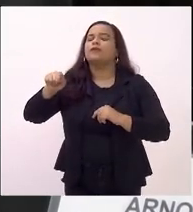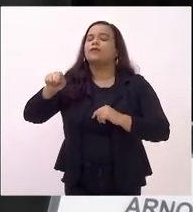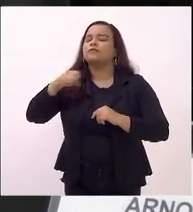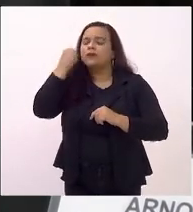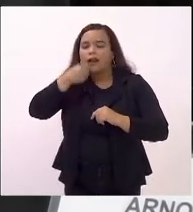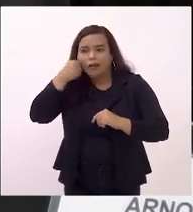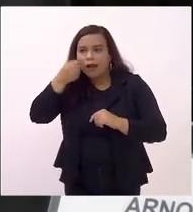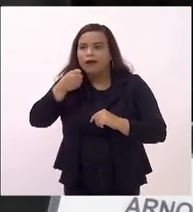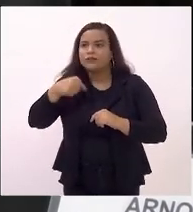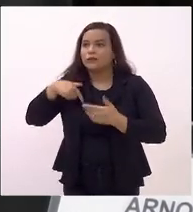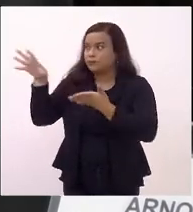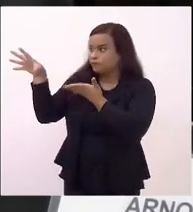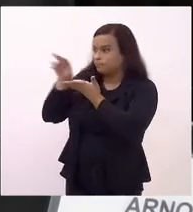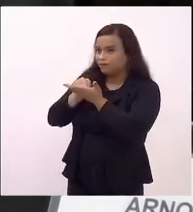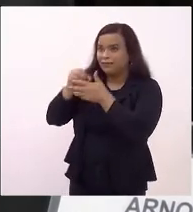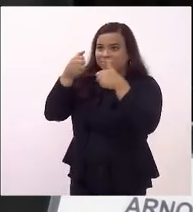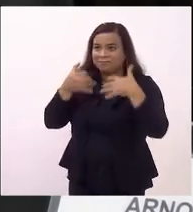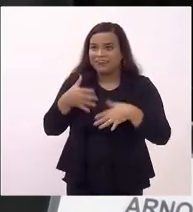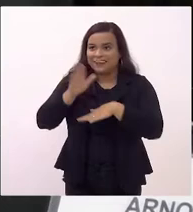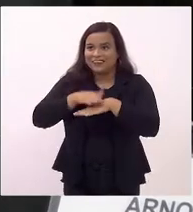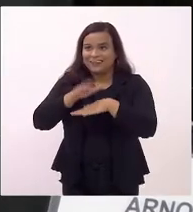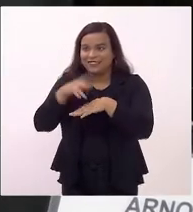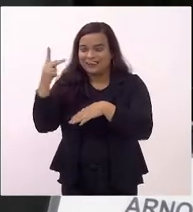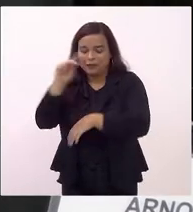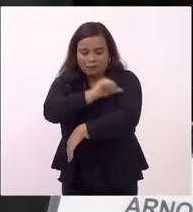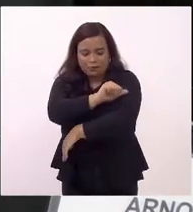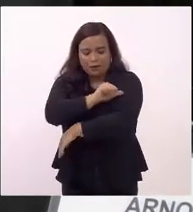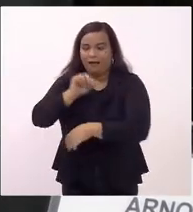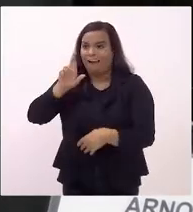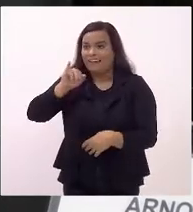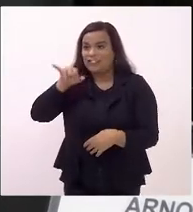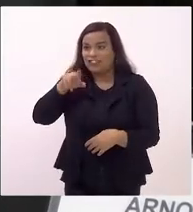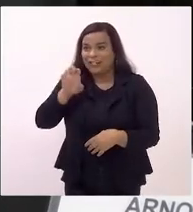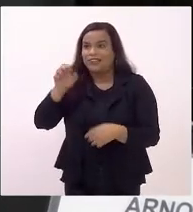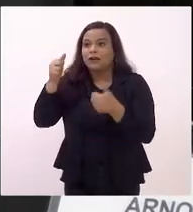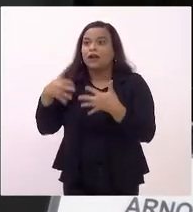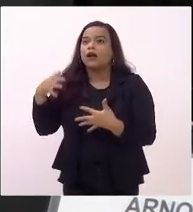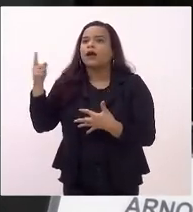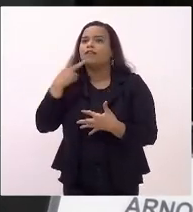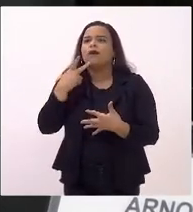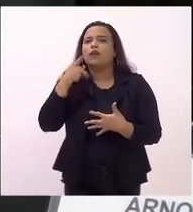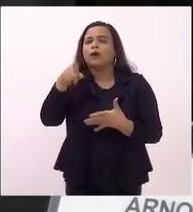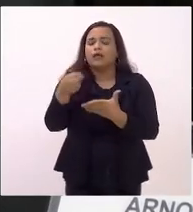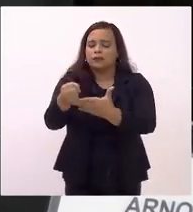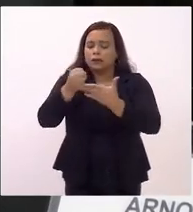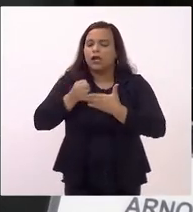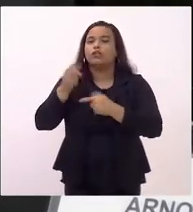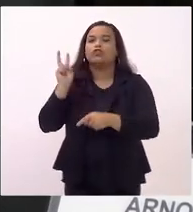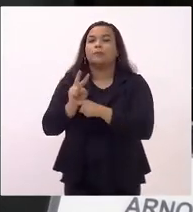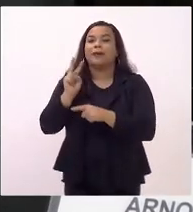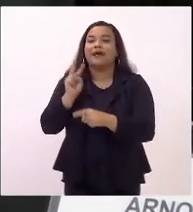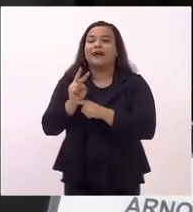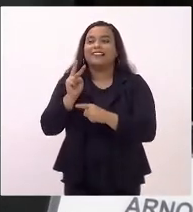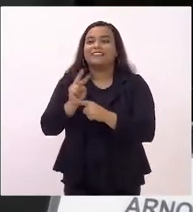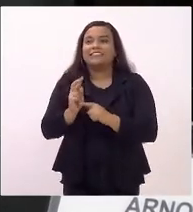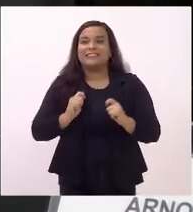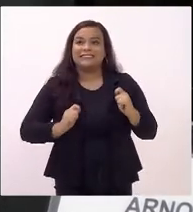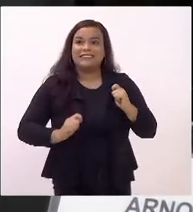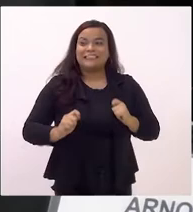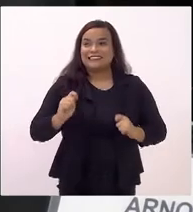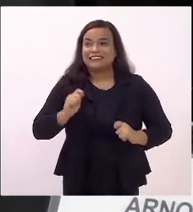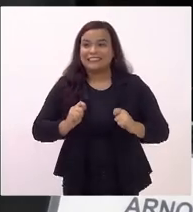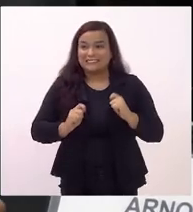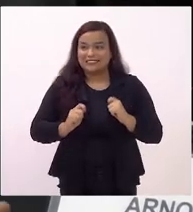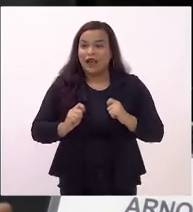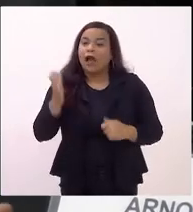deputada Rejane, quando ela diz que ele nos traz esperança. Eu acho que,